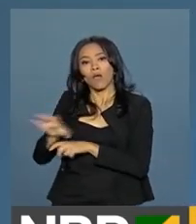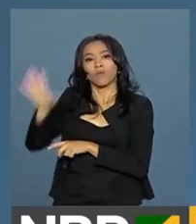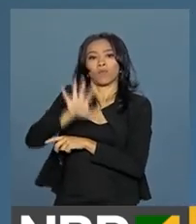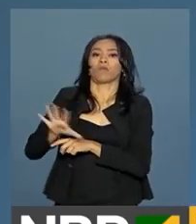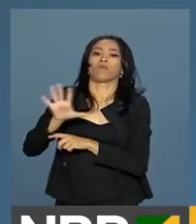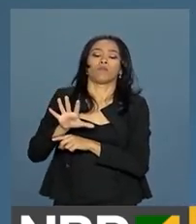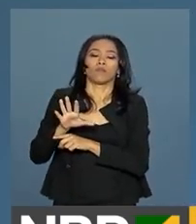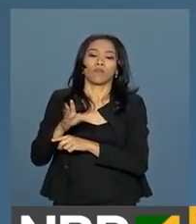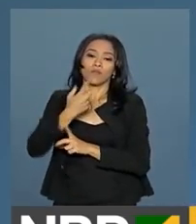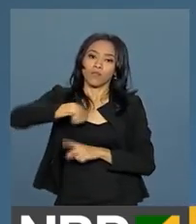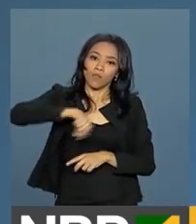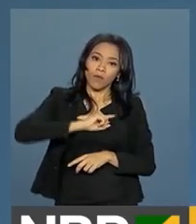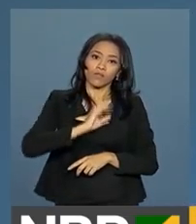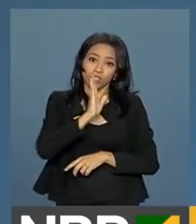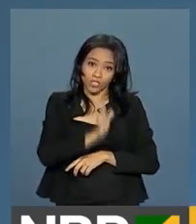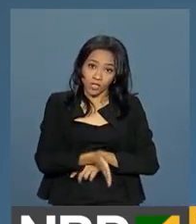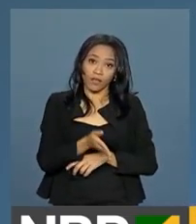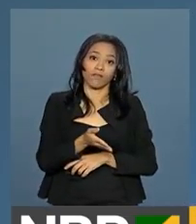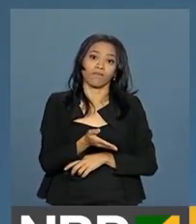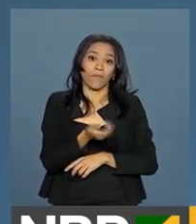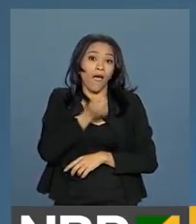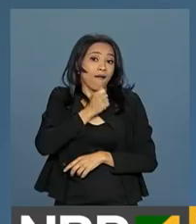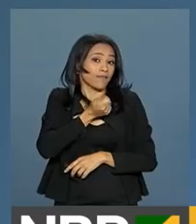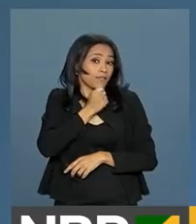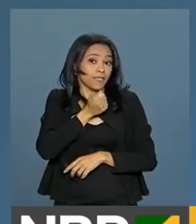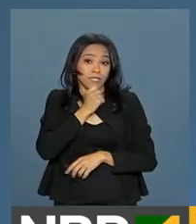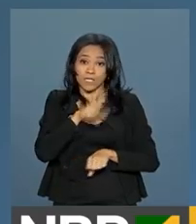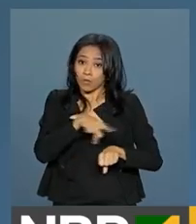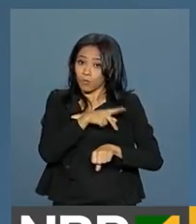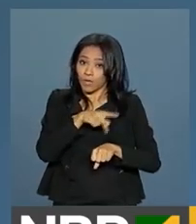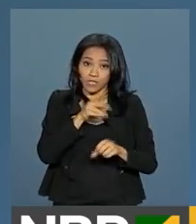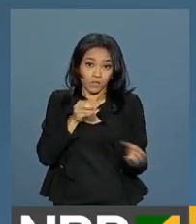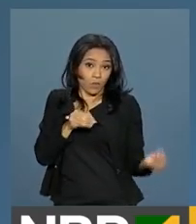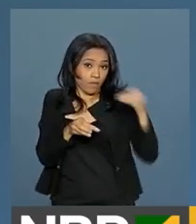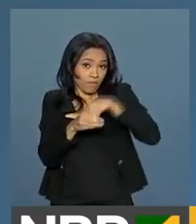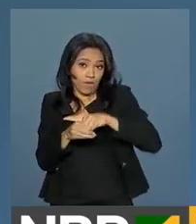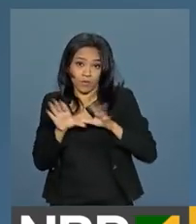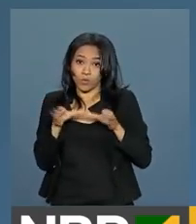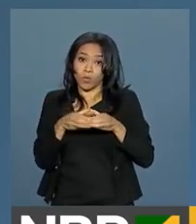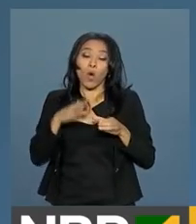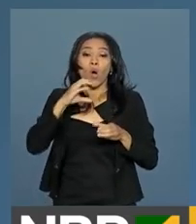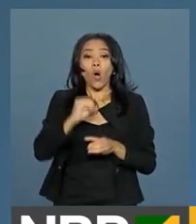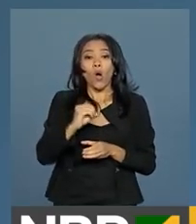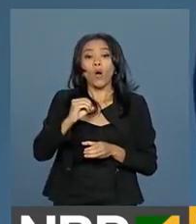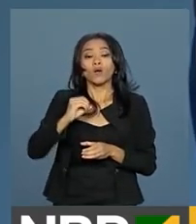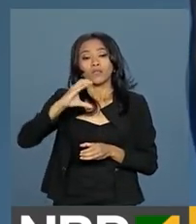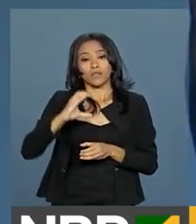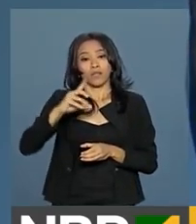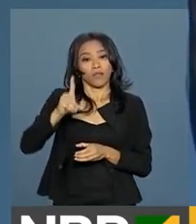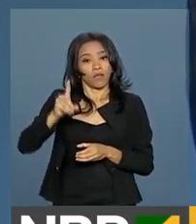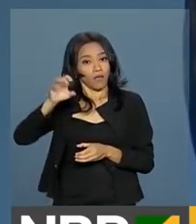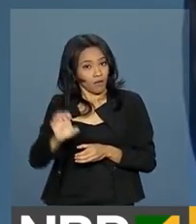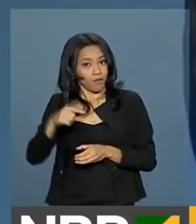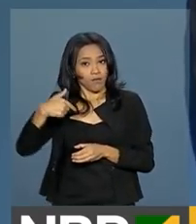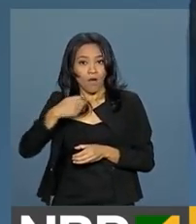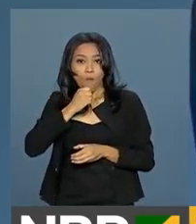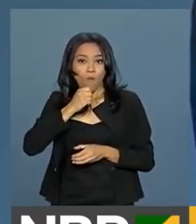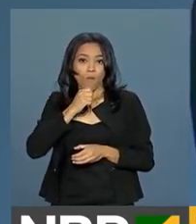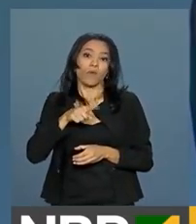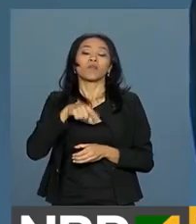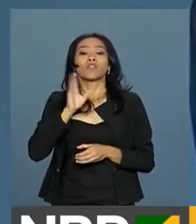o país não membro ainda dá o cdr que aderiu ao maior número de instrumentos